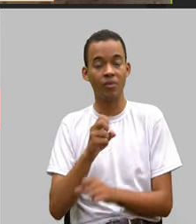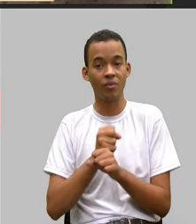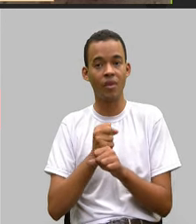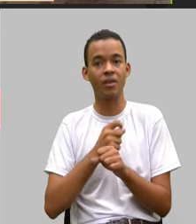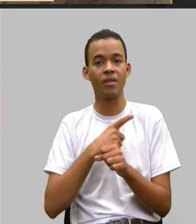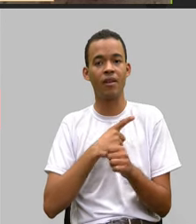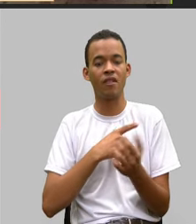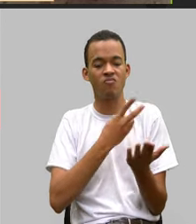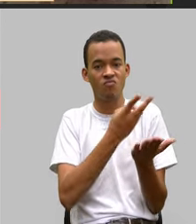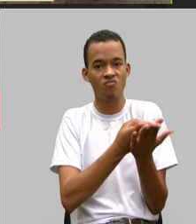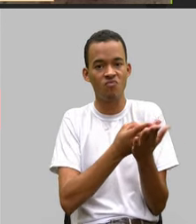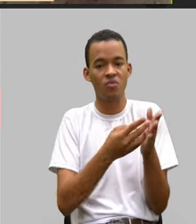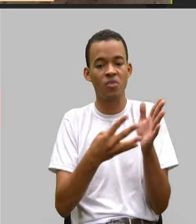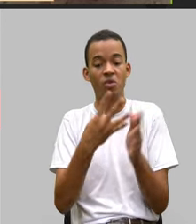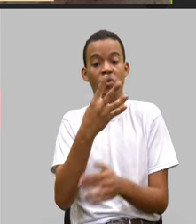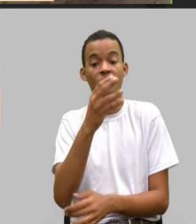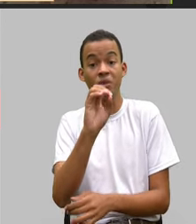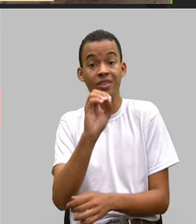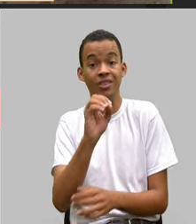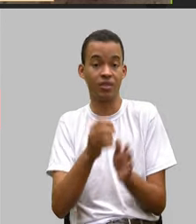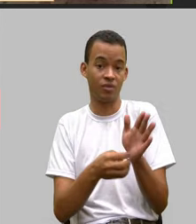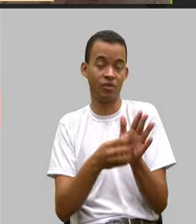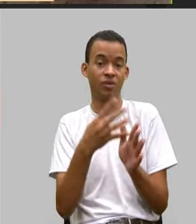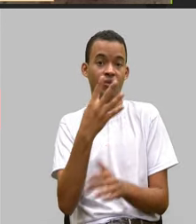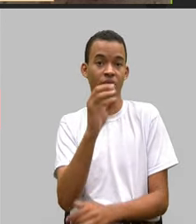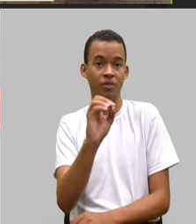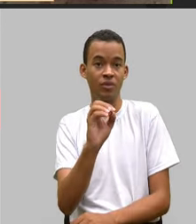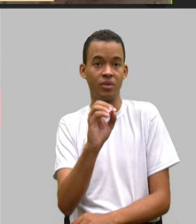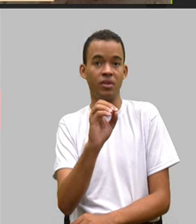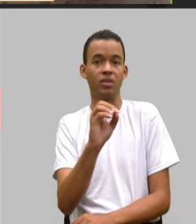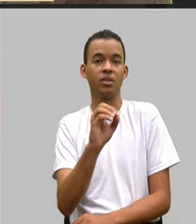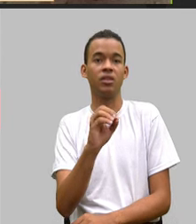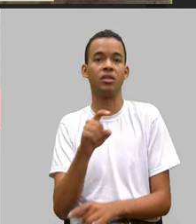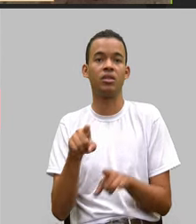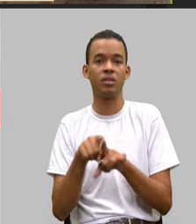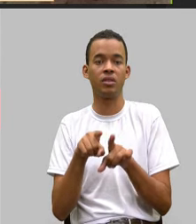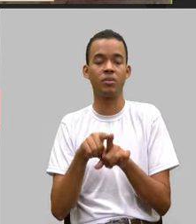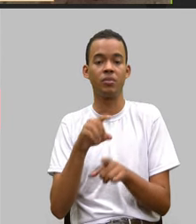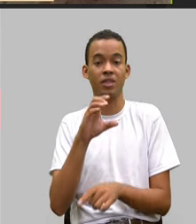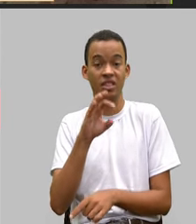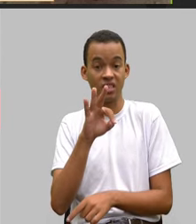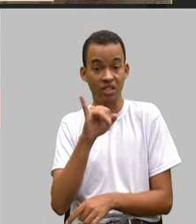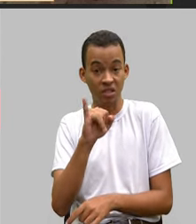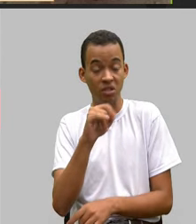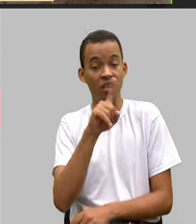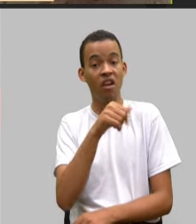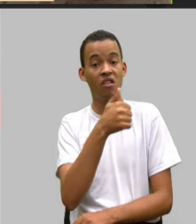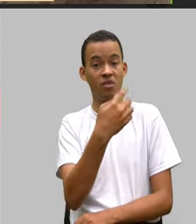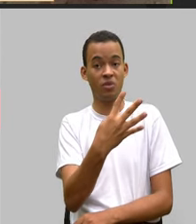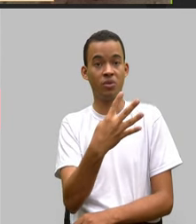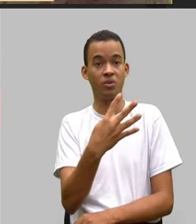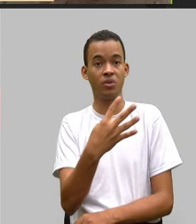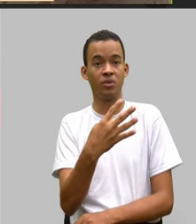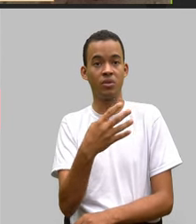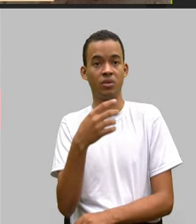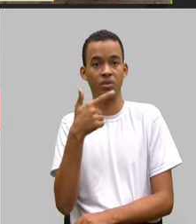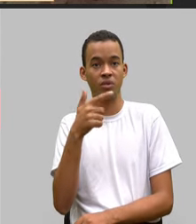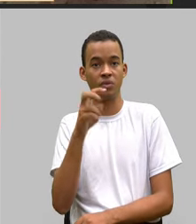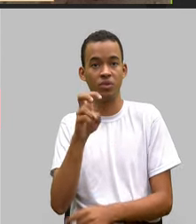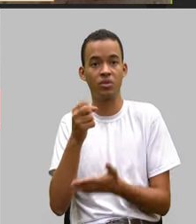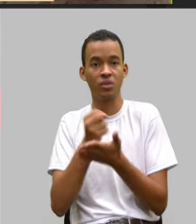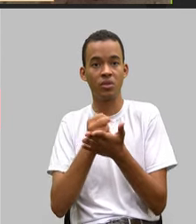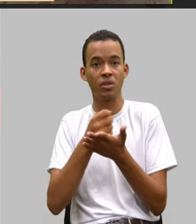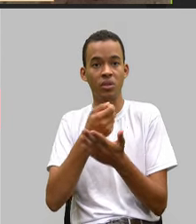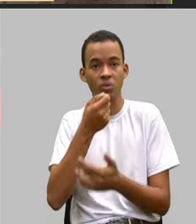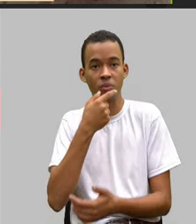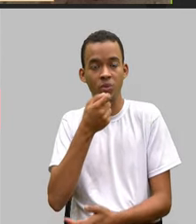14 delas em CTI só é vivo porque eu sou médico ele tomava 25 comprimidos por dia de quatro medicamentos que estão